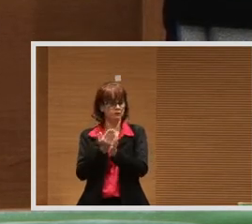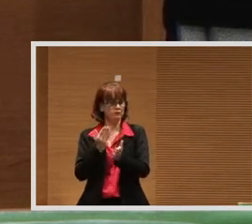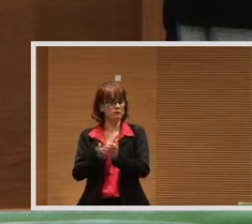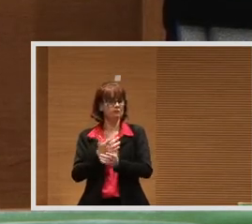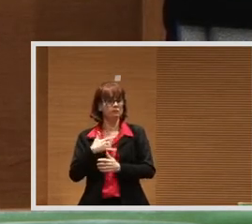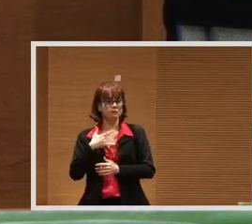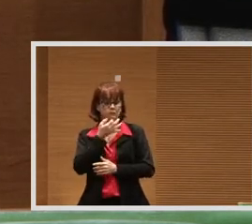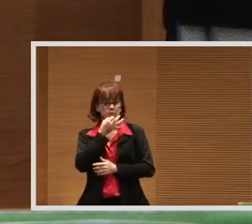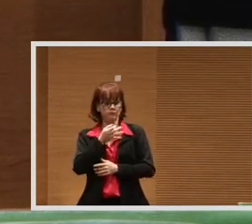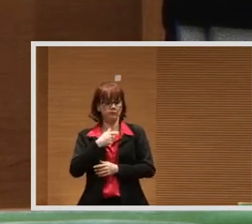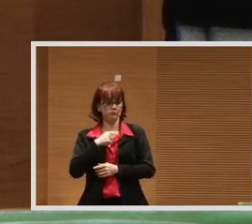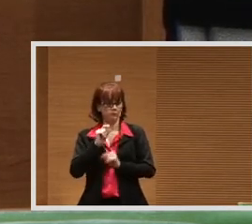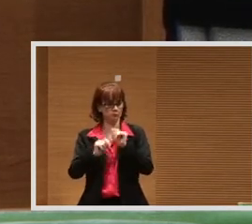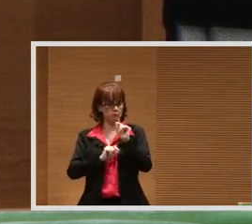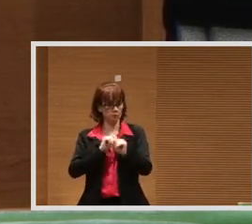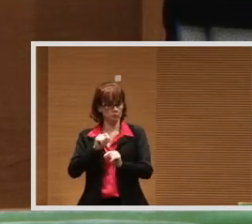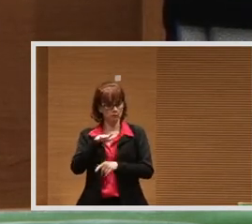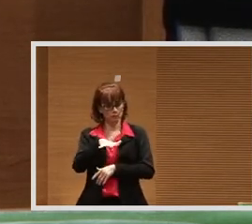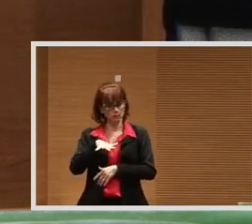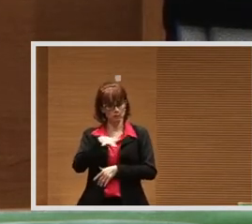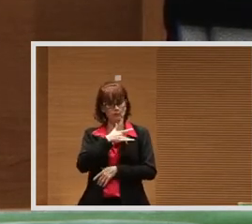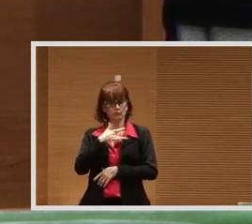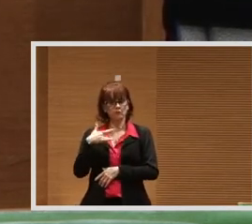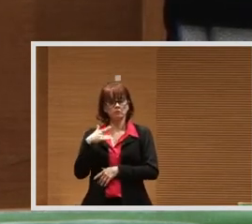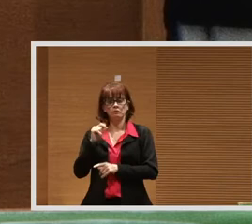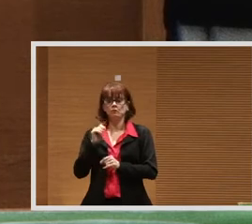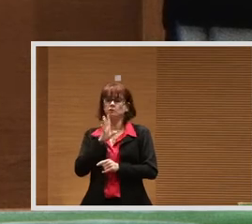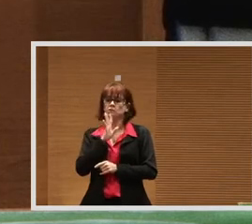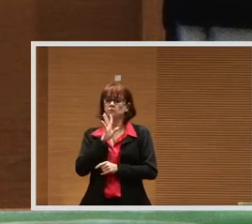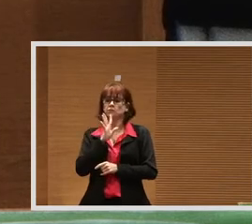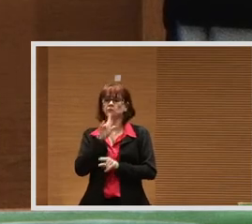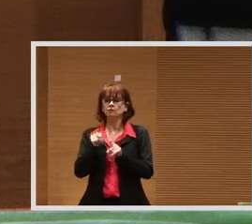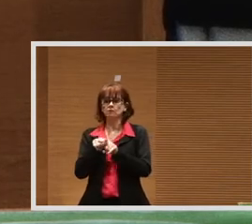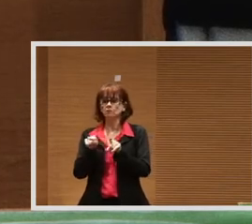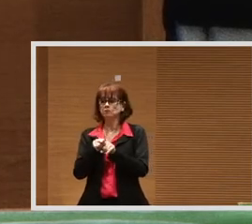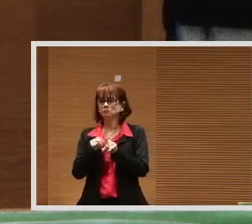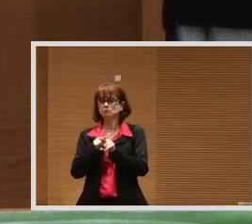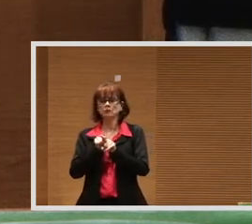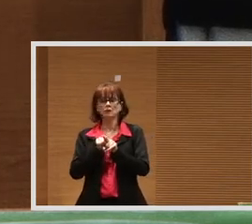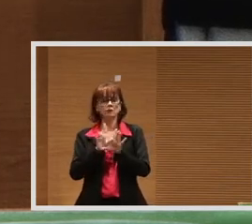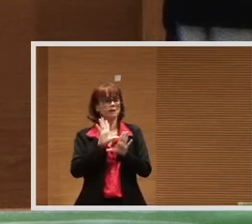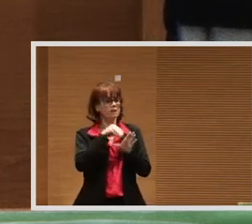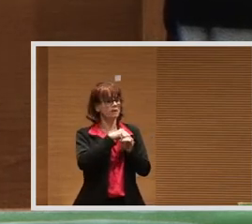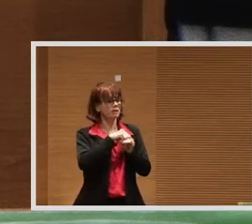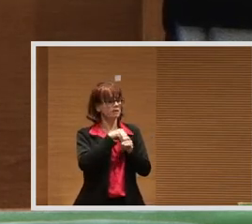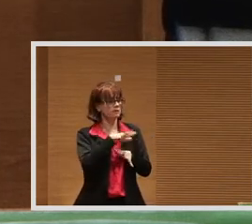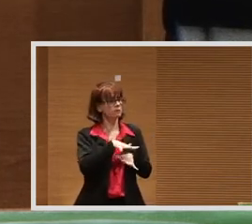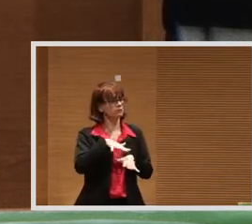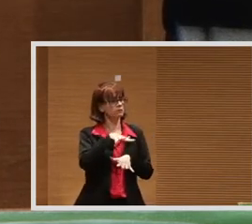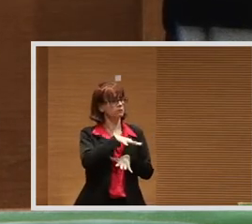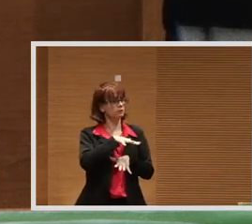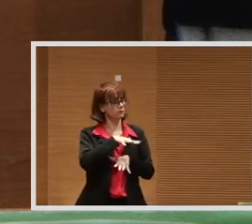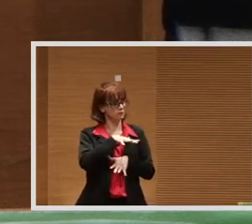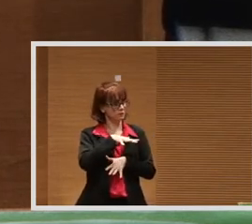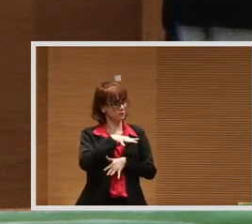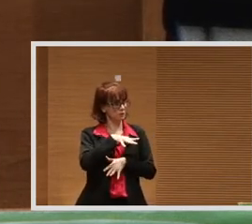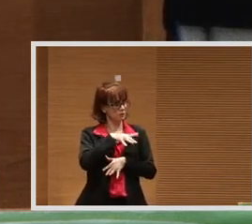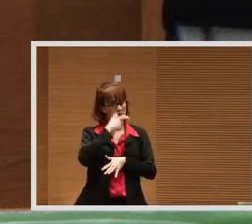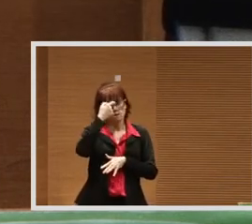que é importante para o pessoal da área de saúde conhecer um pouco por dentro a cabeça, a